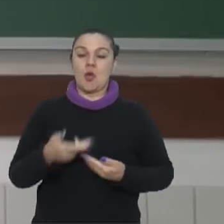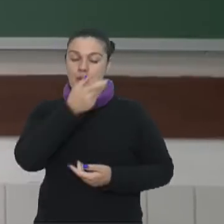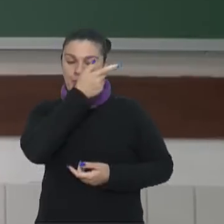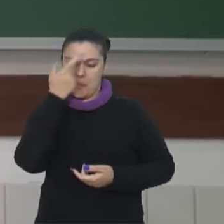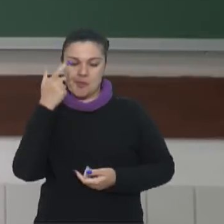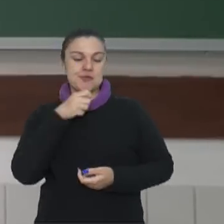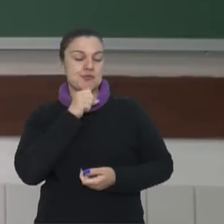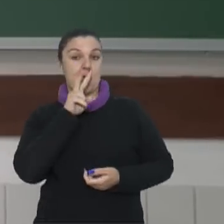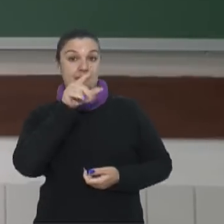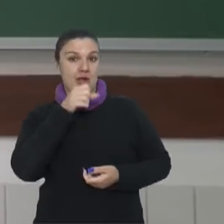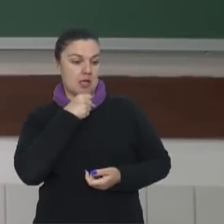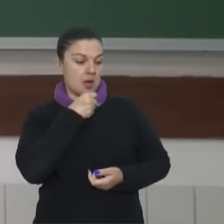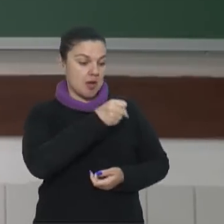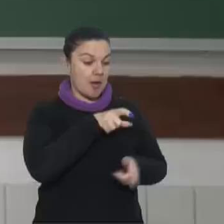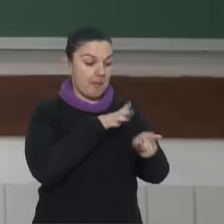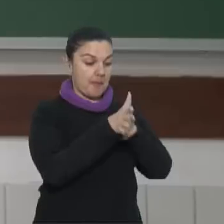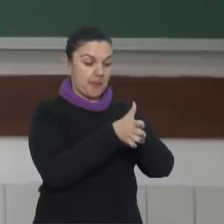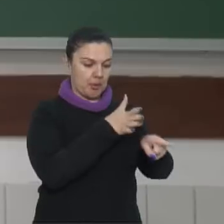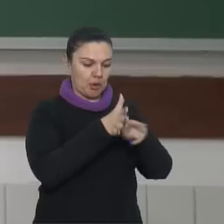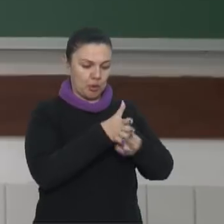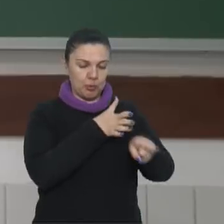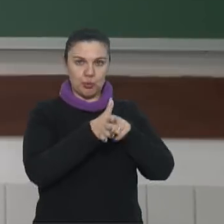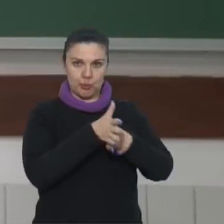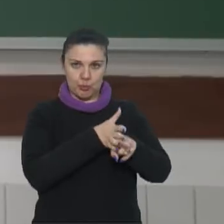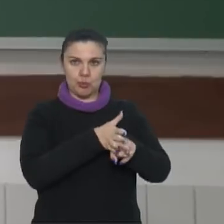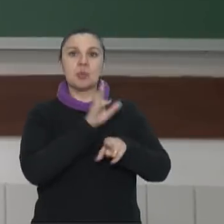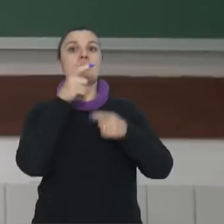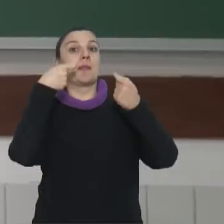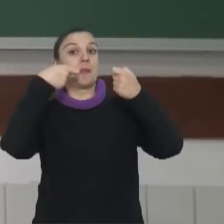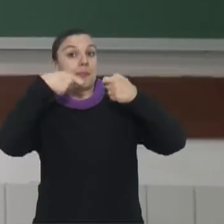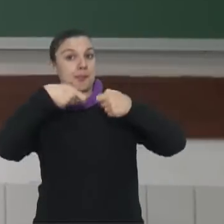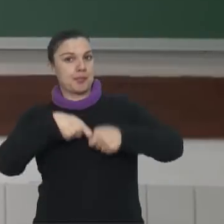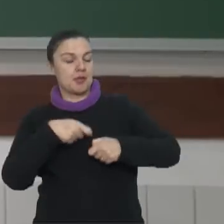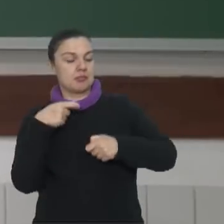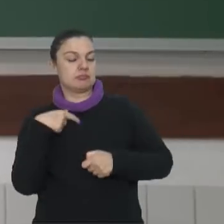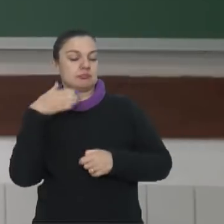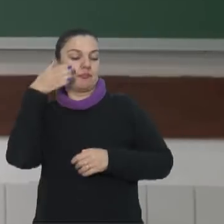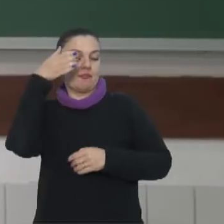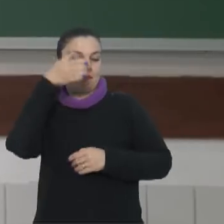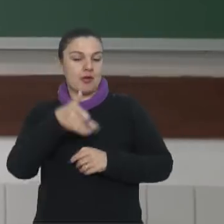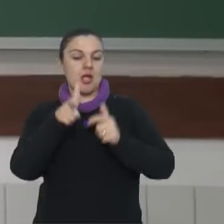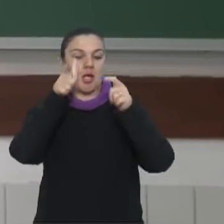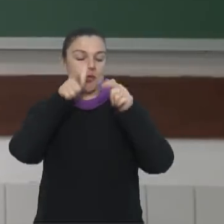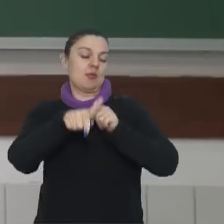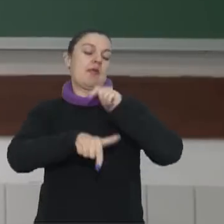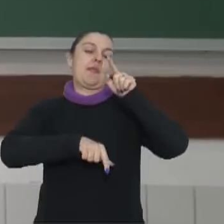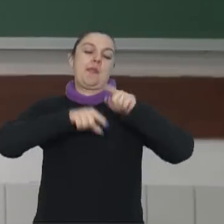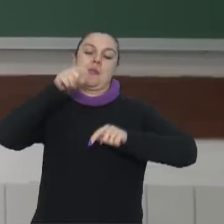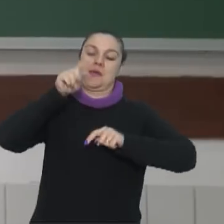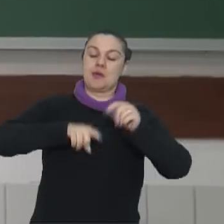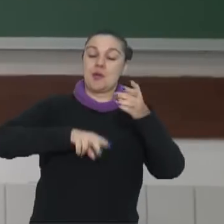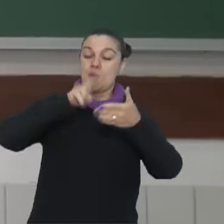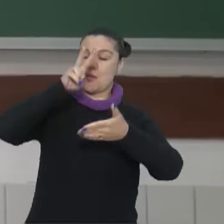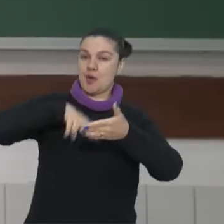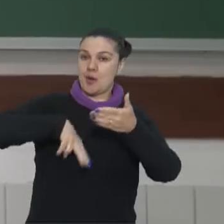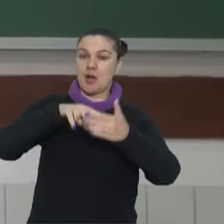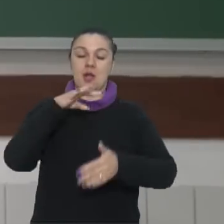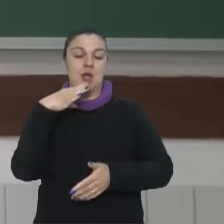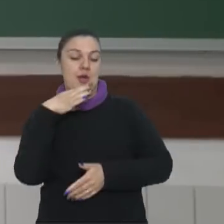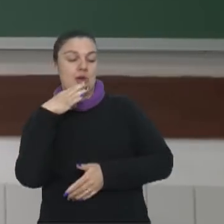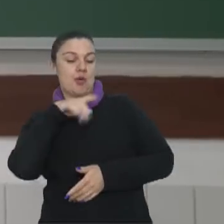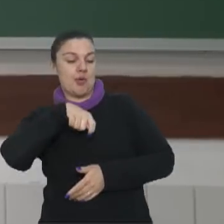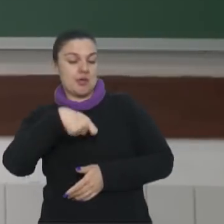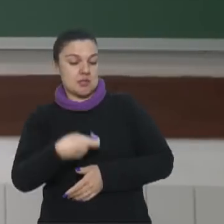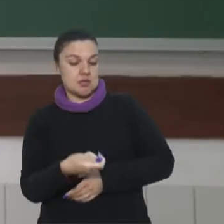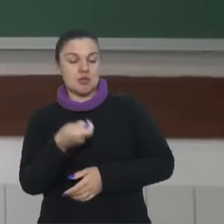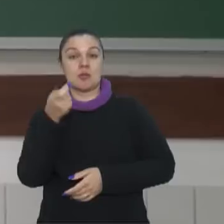o repórter ou o jornalista ou quem vai entrevistar precisa ir para a obra, ir para o material, ler um pouco, conhecer um pouco